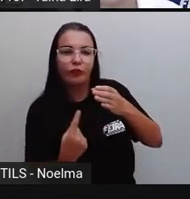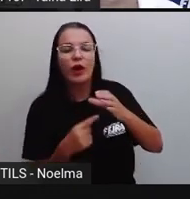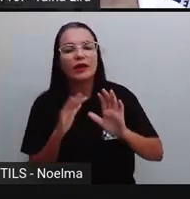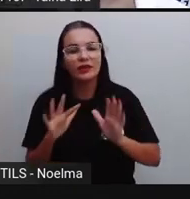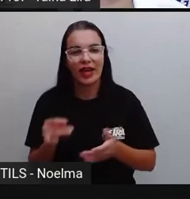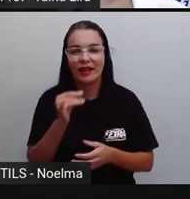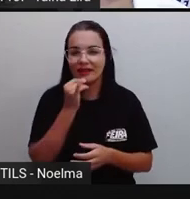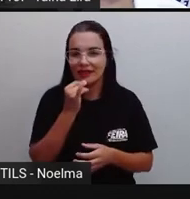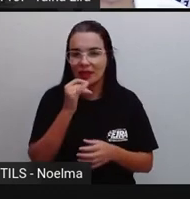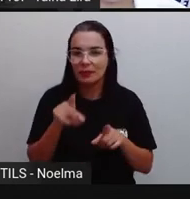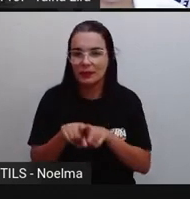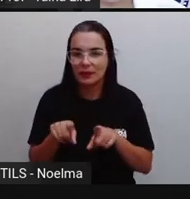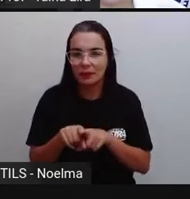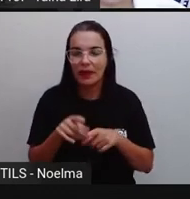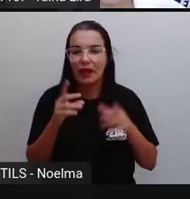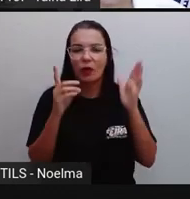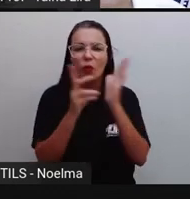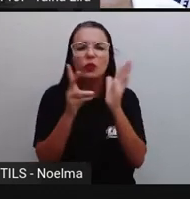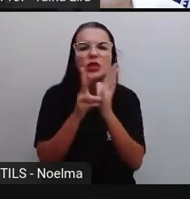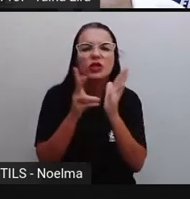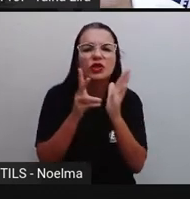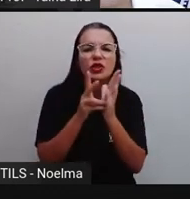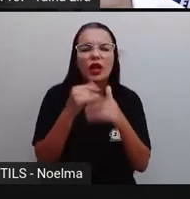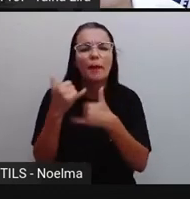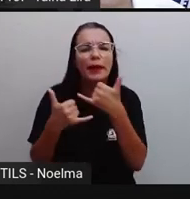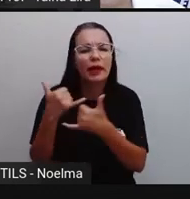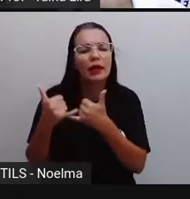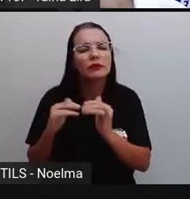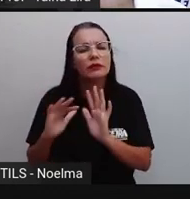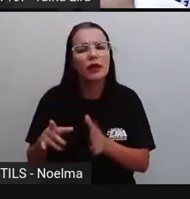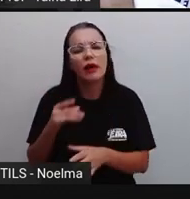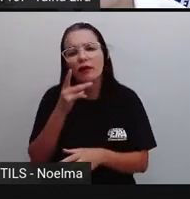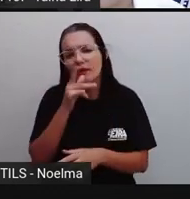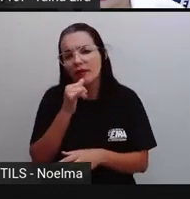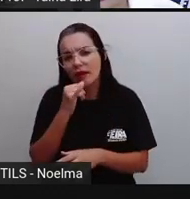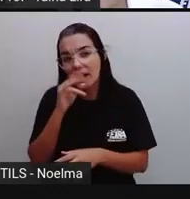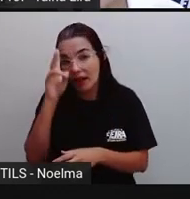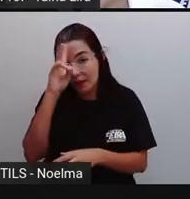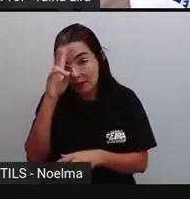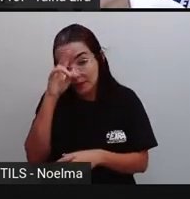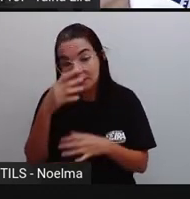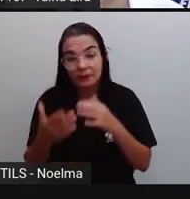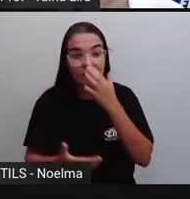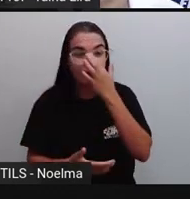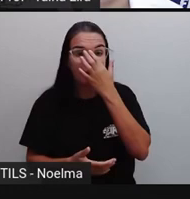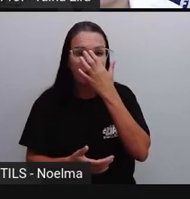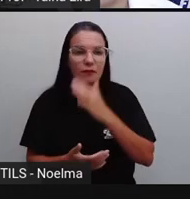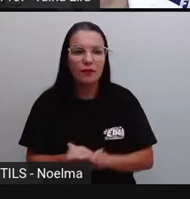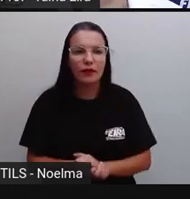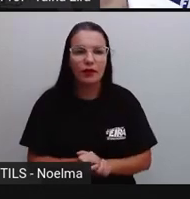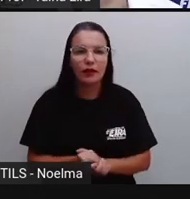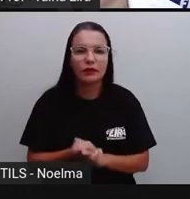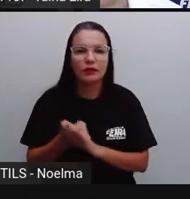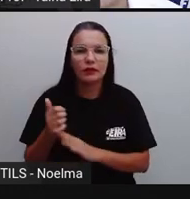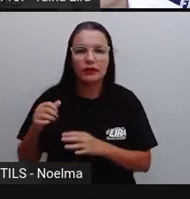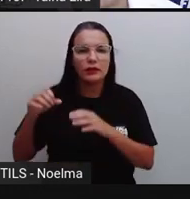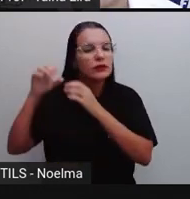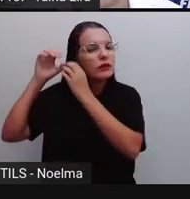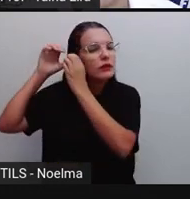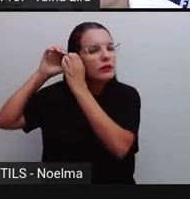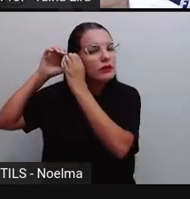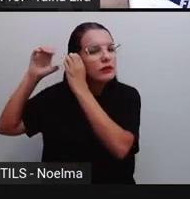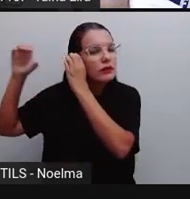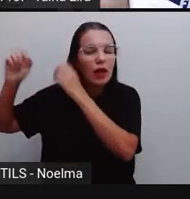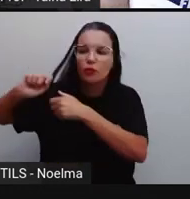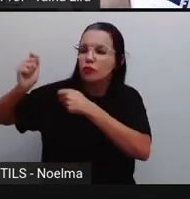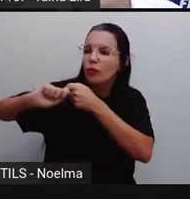exemplo dos indígenas brincando com peão feito de limão, não foi? Então, ó, o telefone sem fio, a pipa, então,